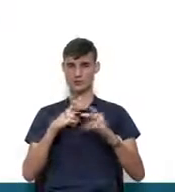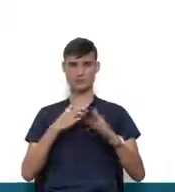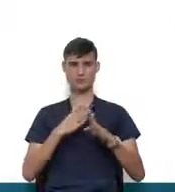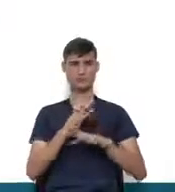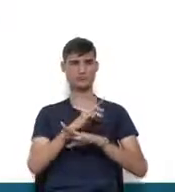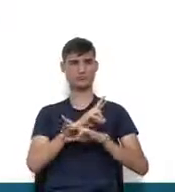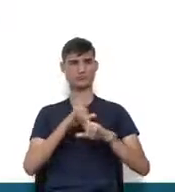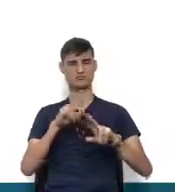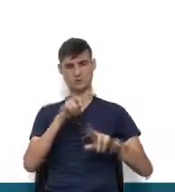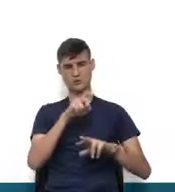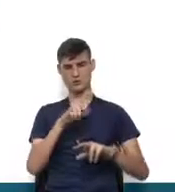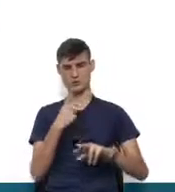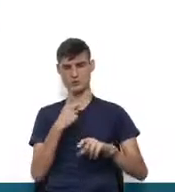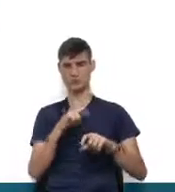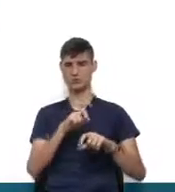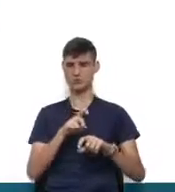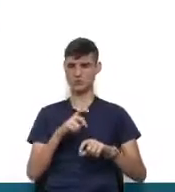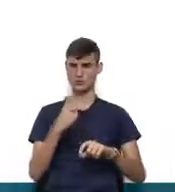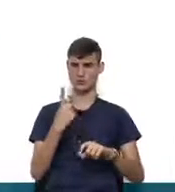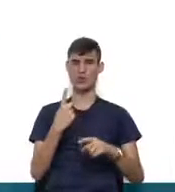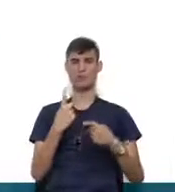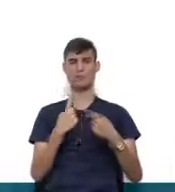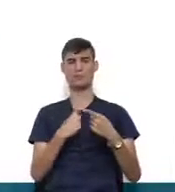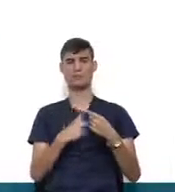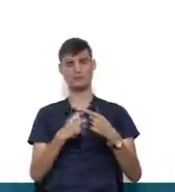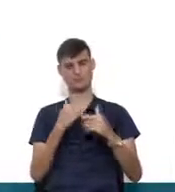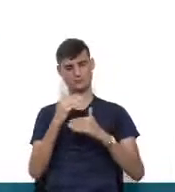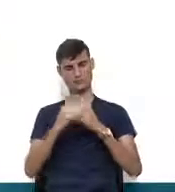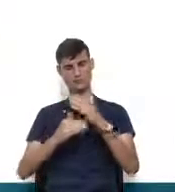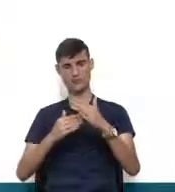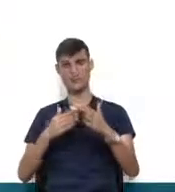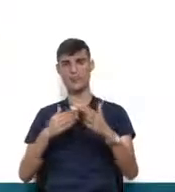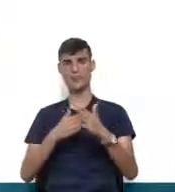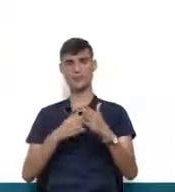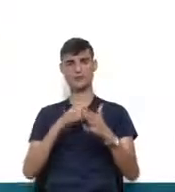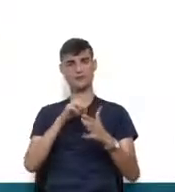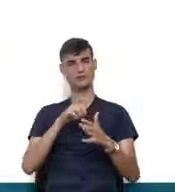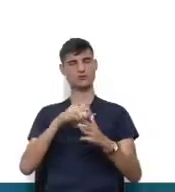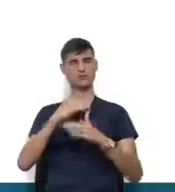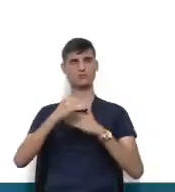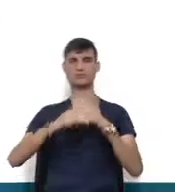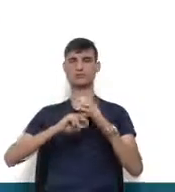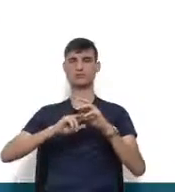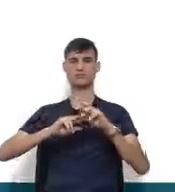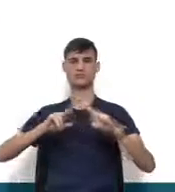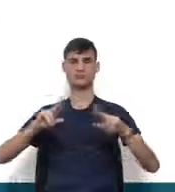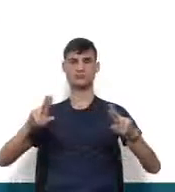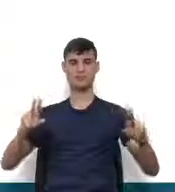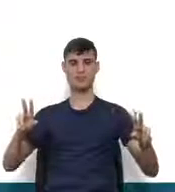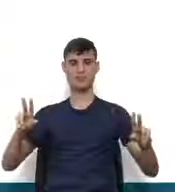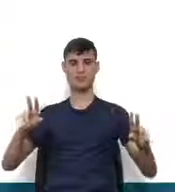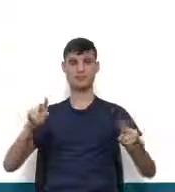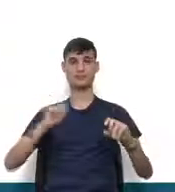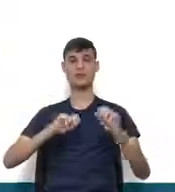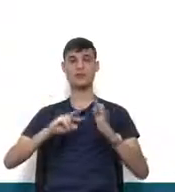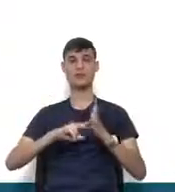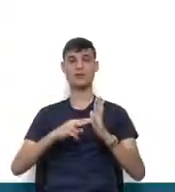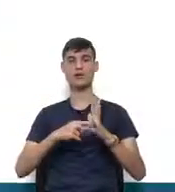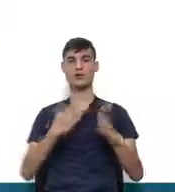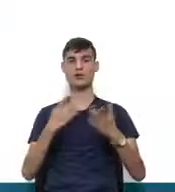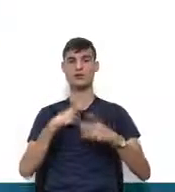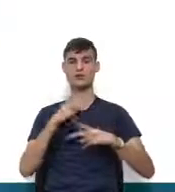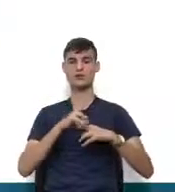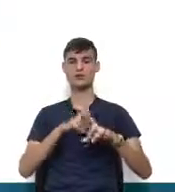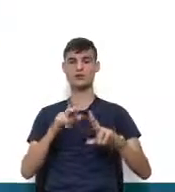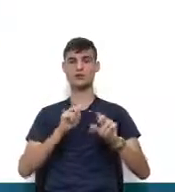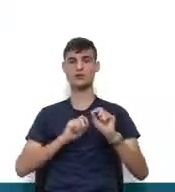termos x1 mais x2 até chegar em xn, né, infinitos termos. O que nós temos aqui de